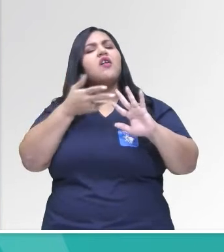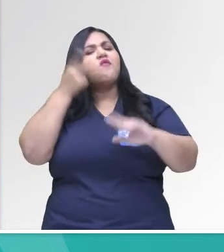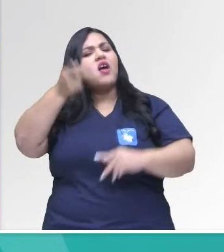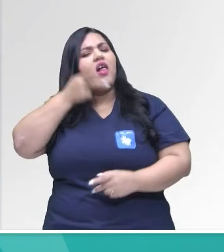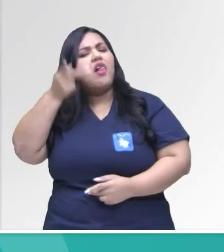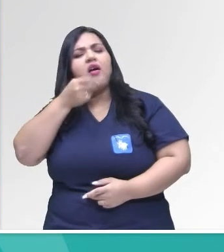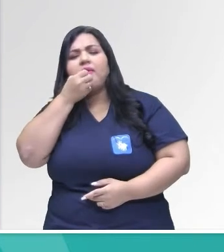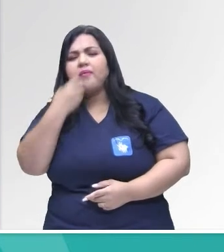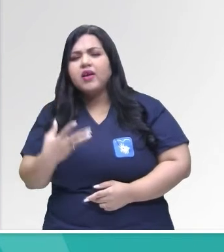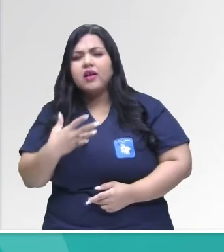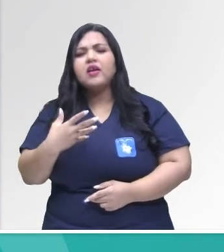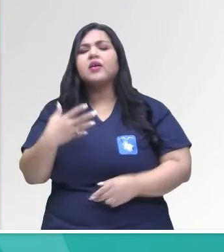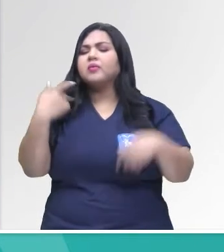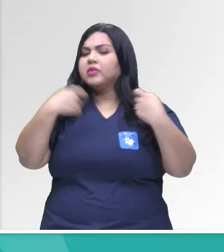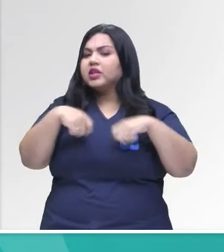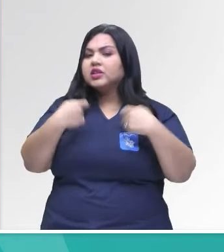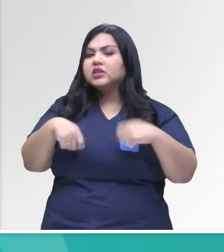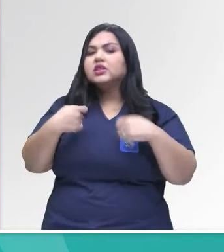precisa